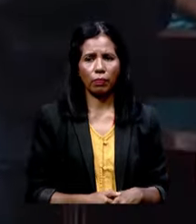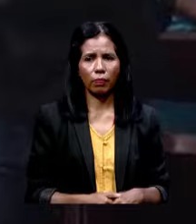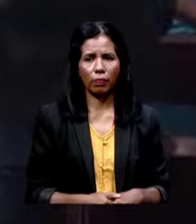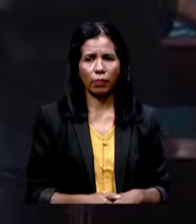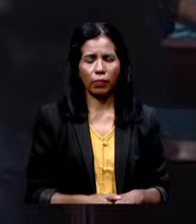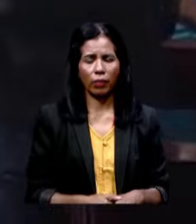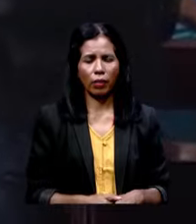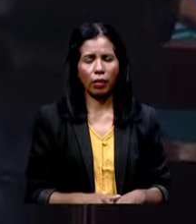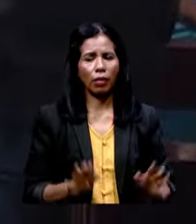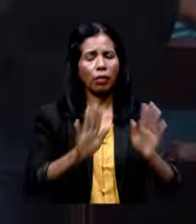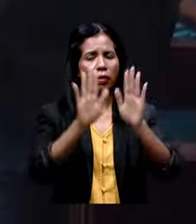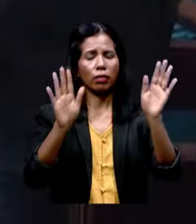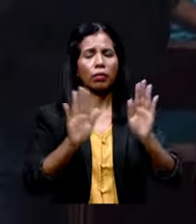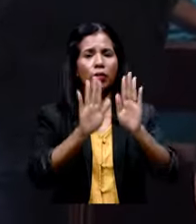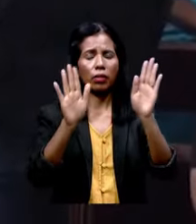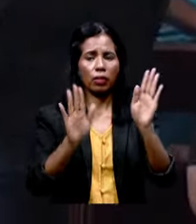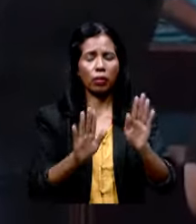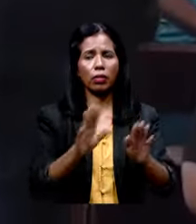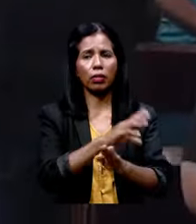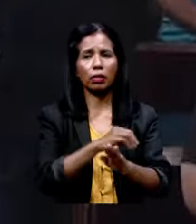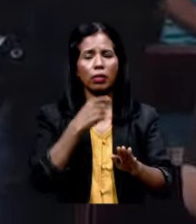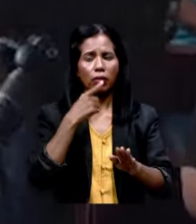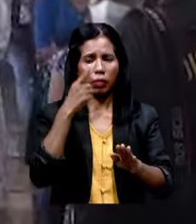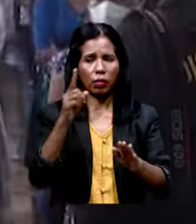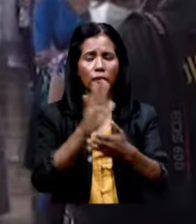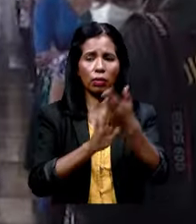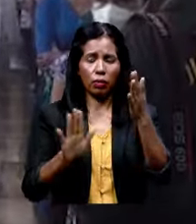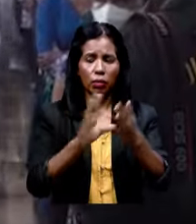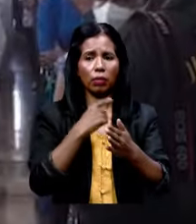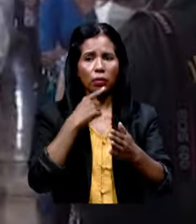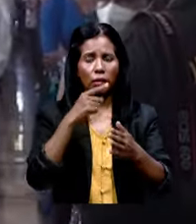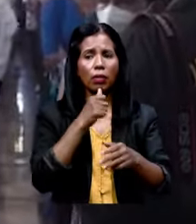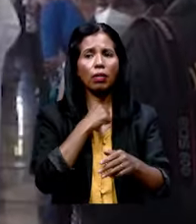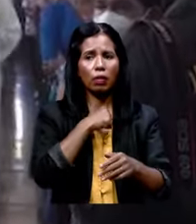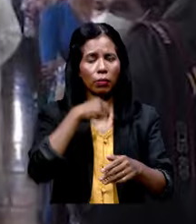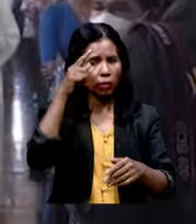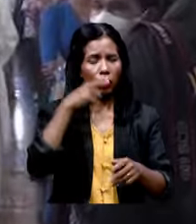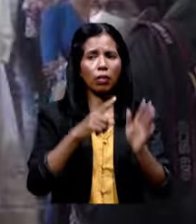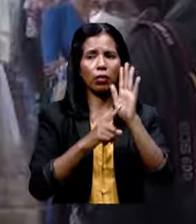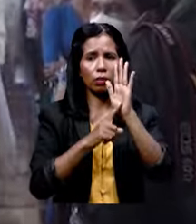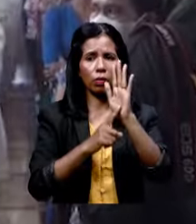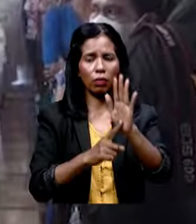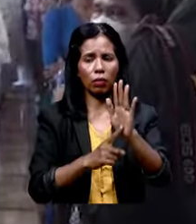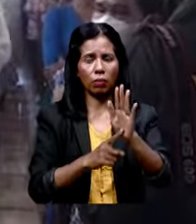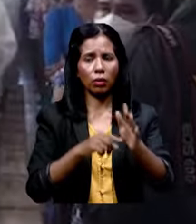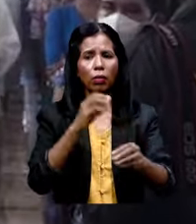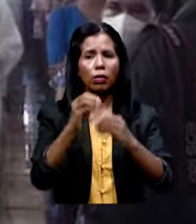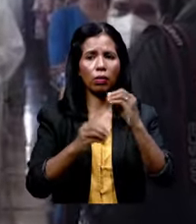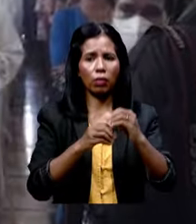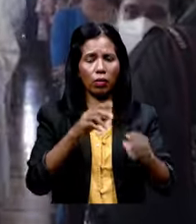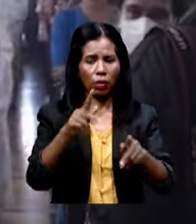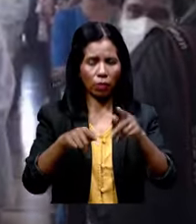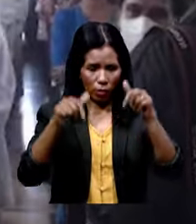E a celebração Domingo Ressurreição foi na Laixné, Conferência Episcopal Timorense, a tónia observação crítico da situação